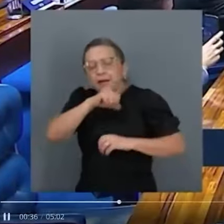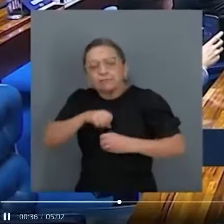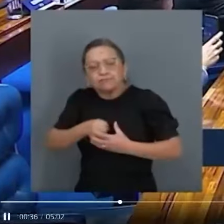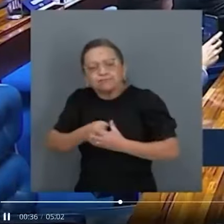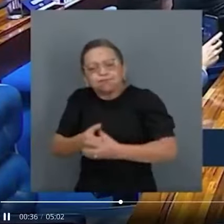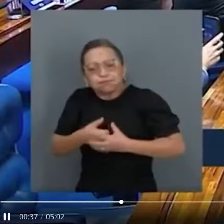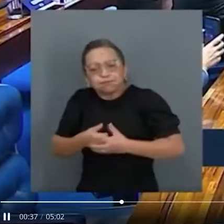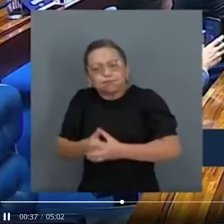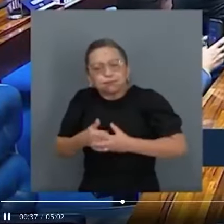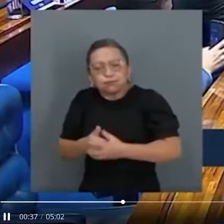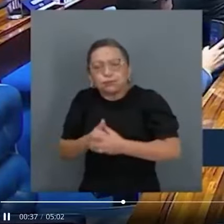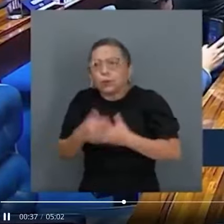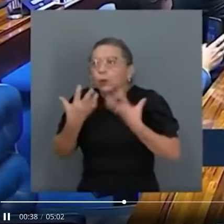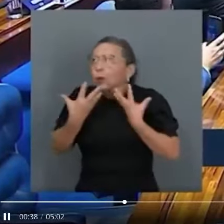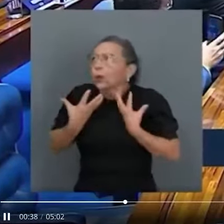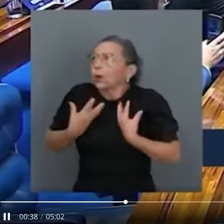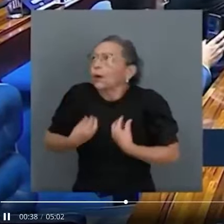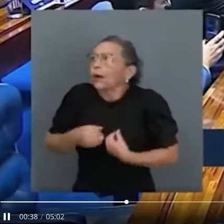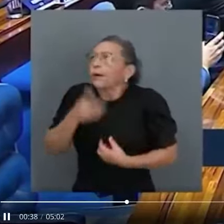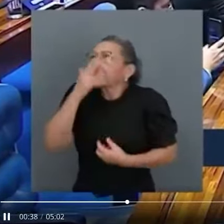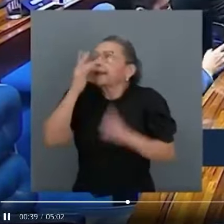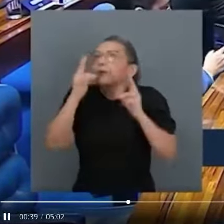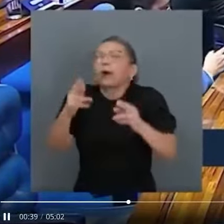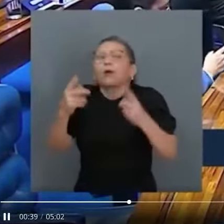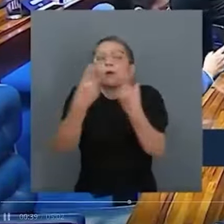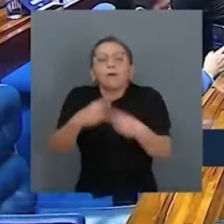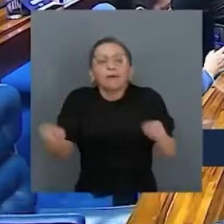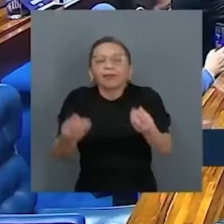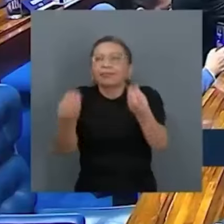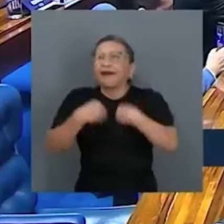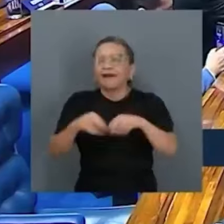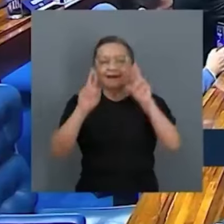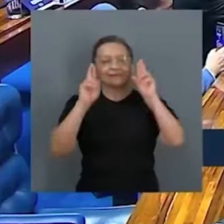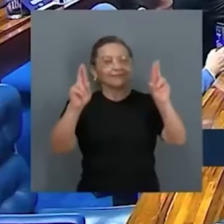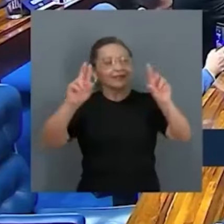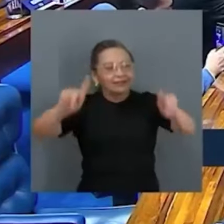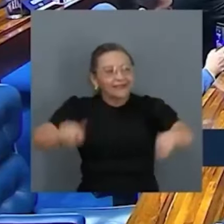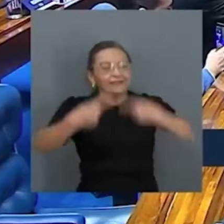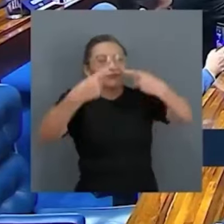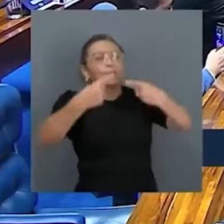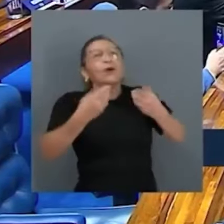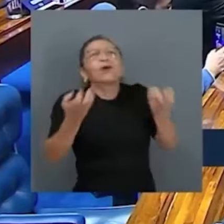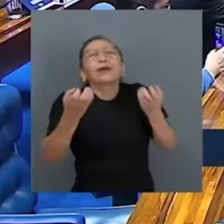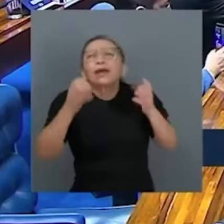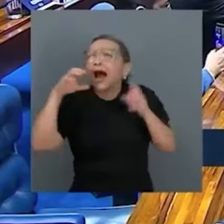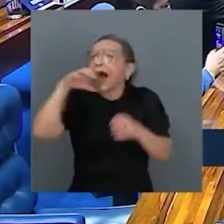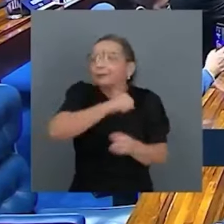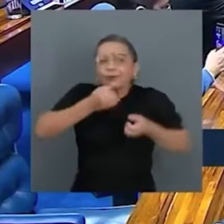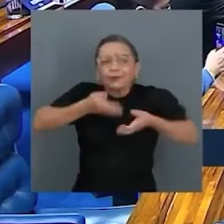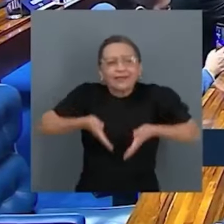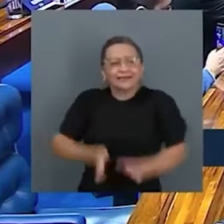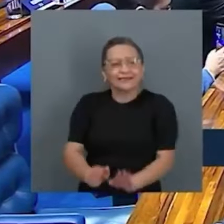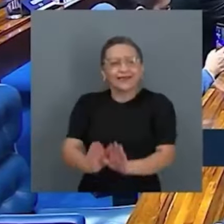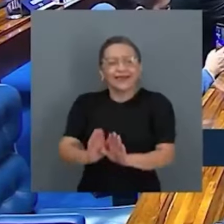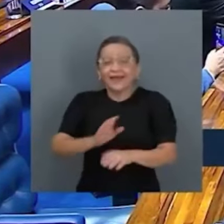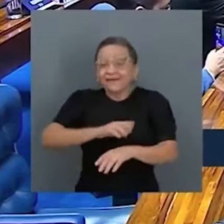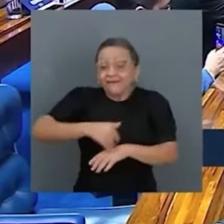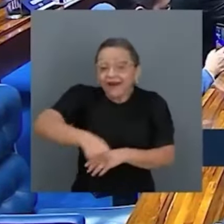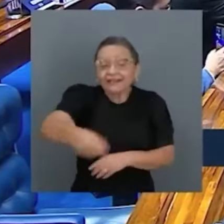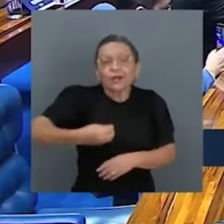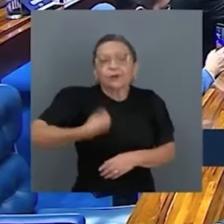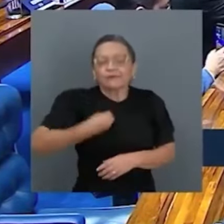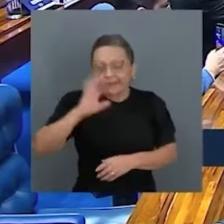soava como uma música de esperança e desafio. Quero nascer logo. Essa vai ser uma vida